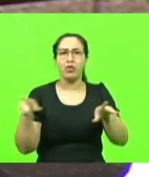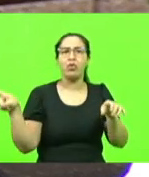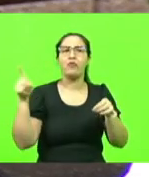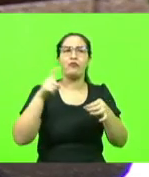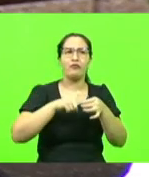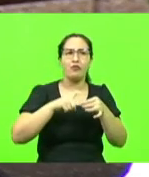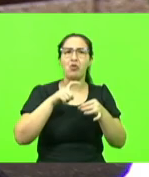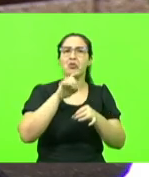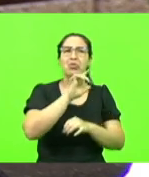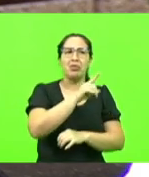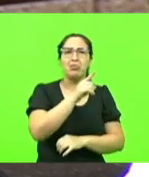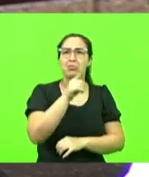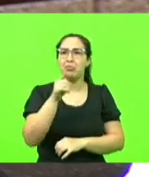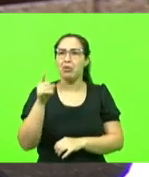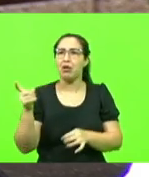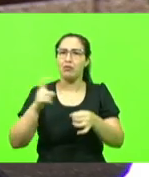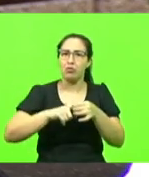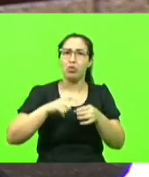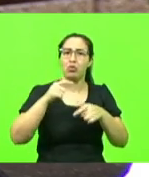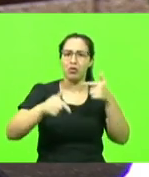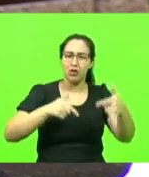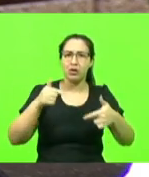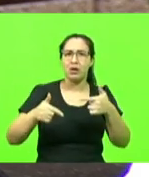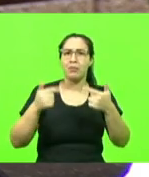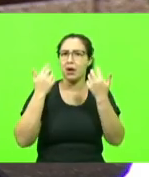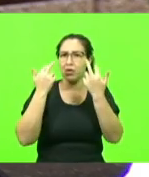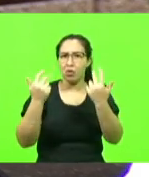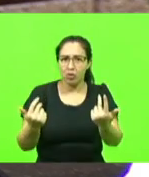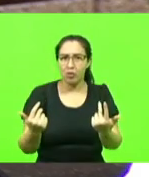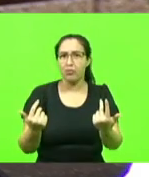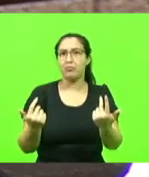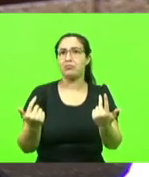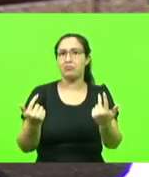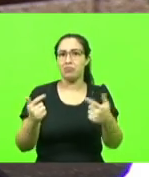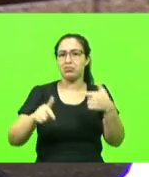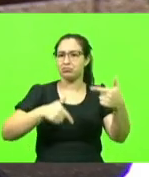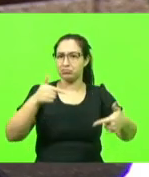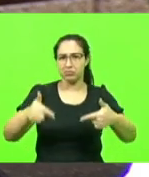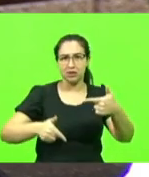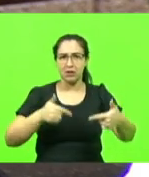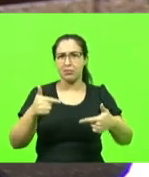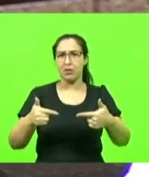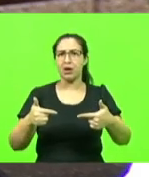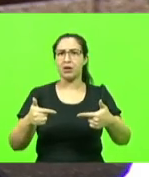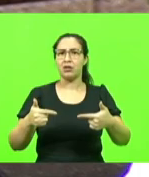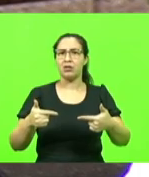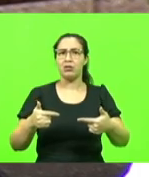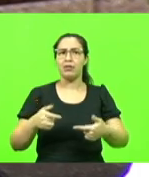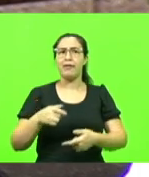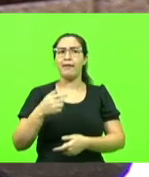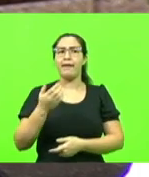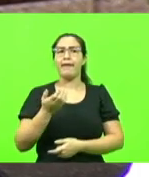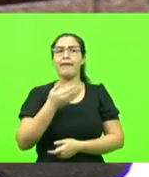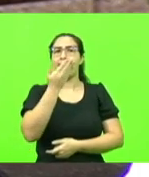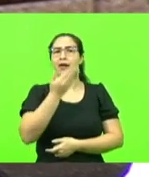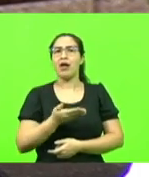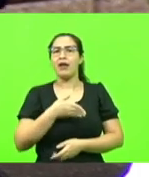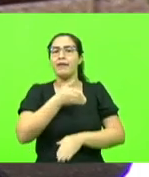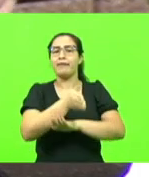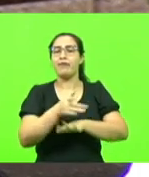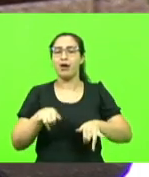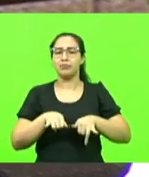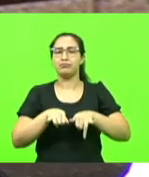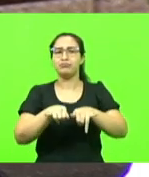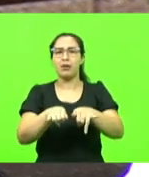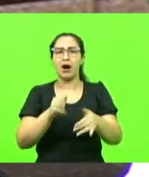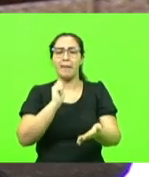ao trabalho presencialmente, tendo retornado às suas atividades? Como ele se justifica ao ir no mercado e pagar as